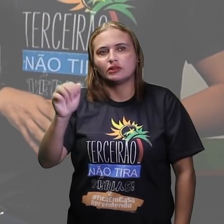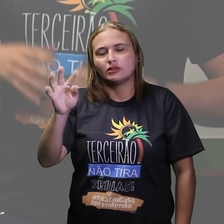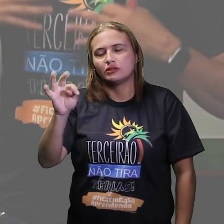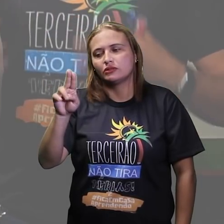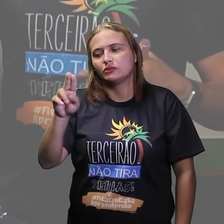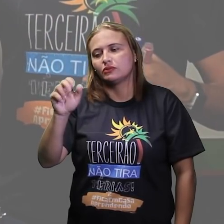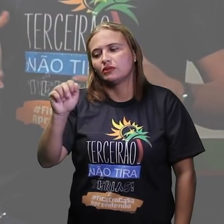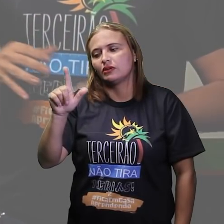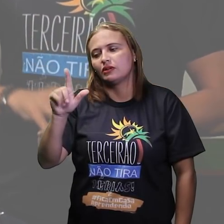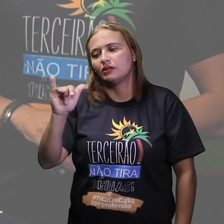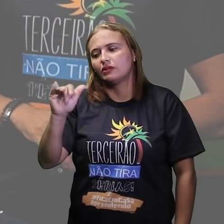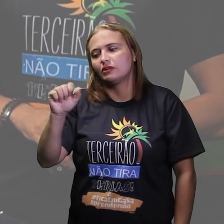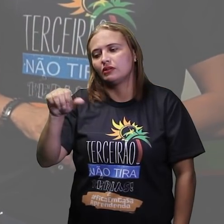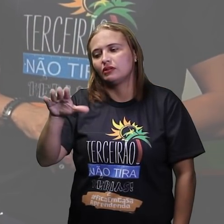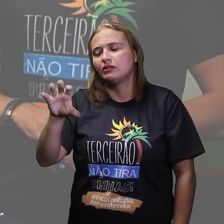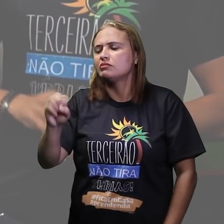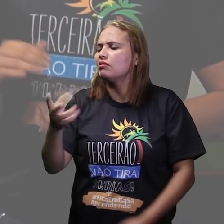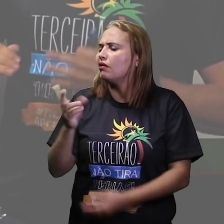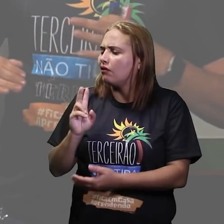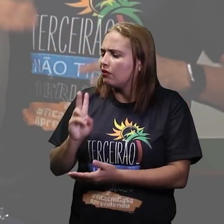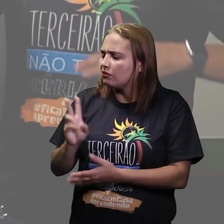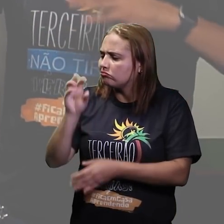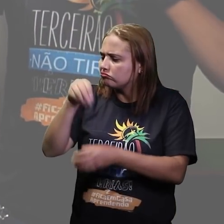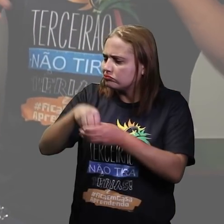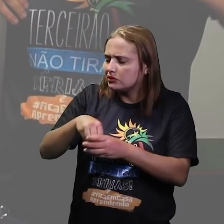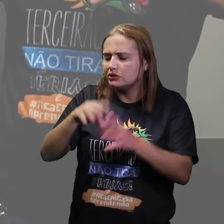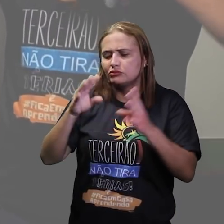e a gente precisa aí ter muita...